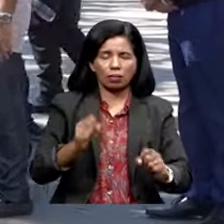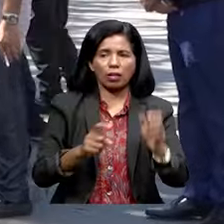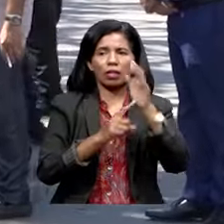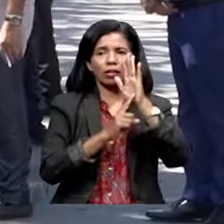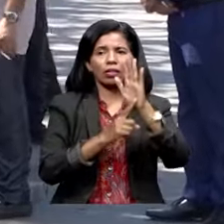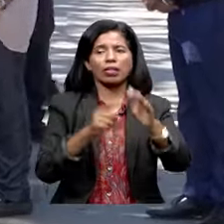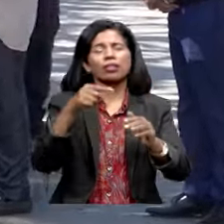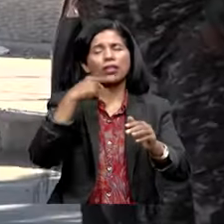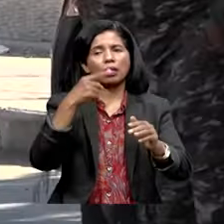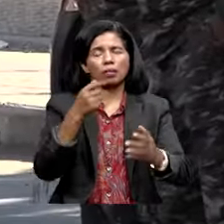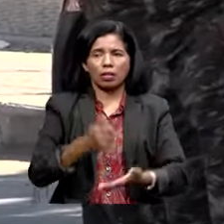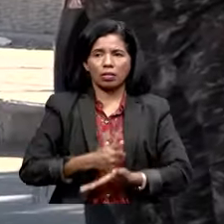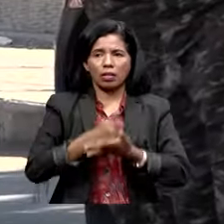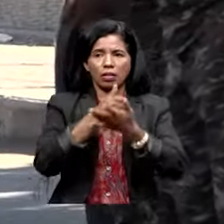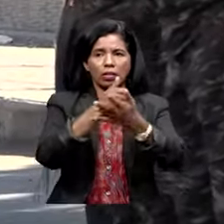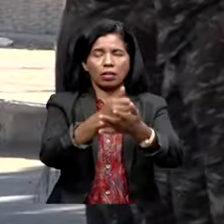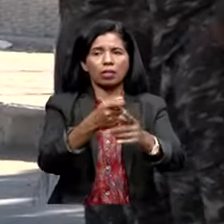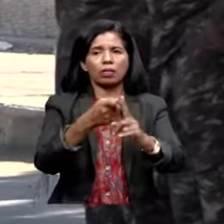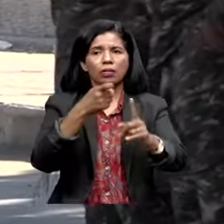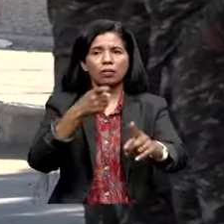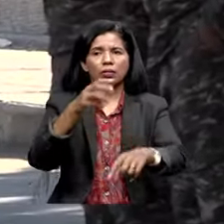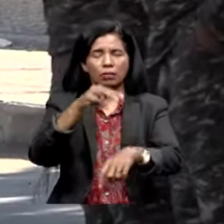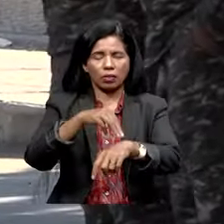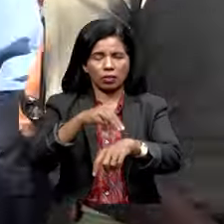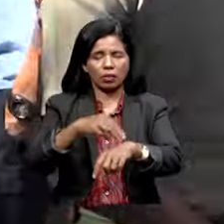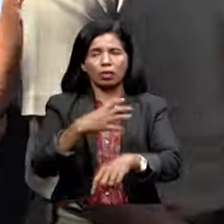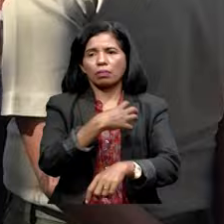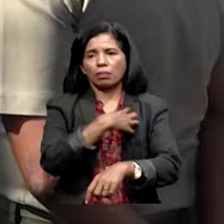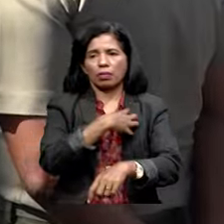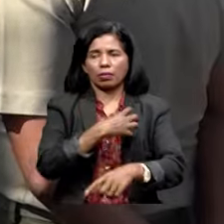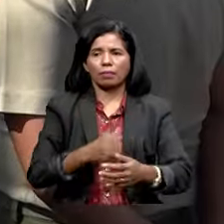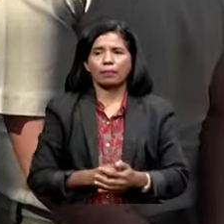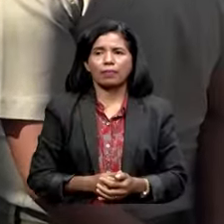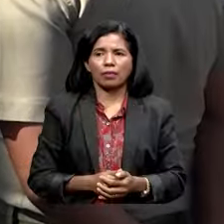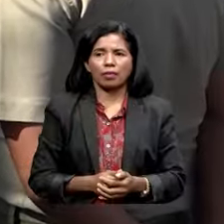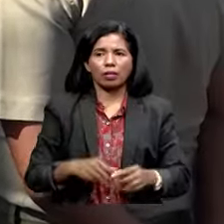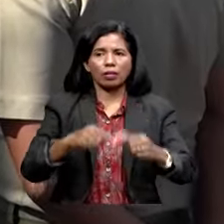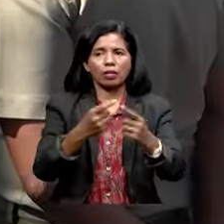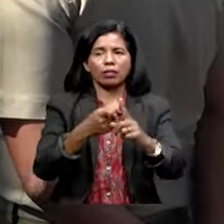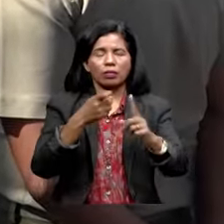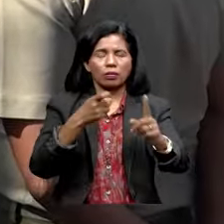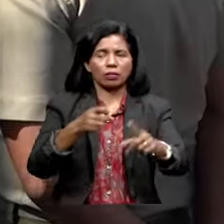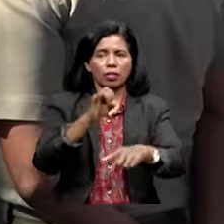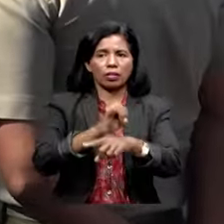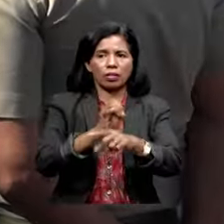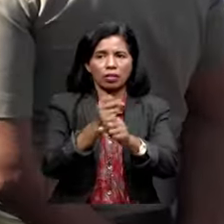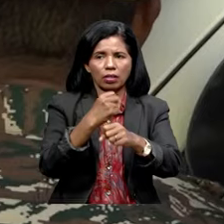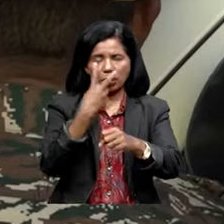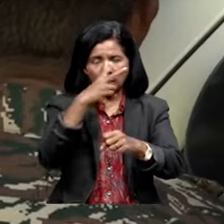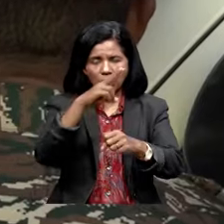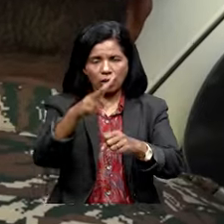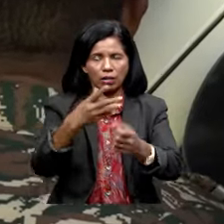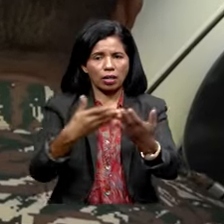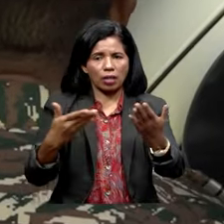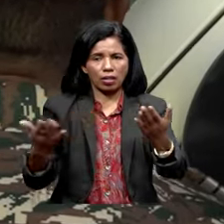se Maxisaya Zudante de Husi Militar Kao Policia. Equipa avançada do Vaticano hala inspeção ba veículo